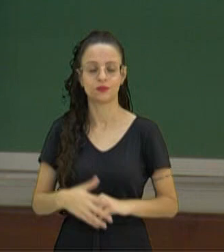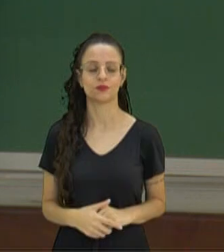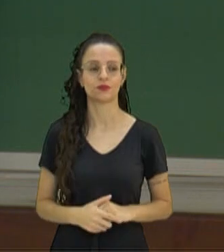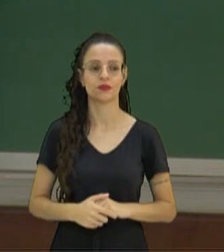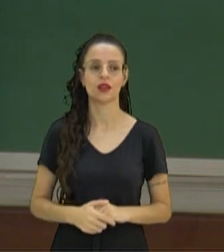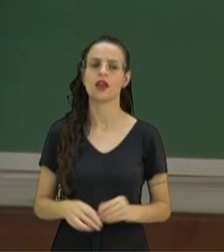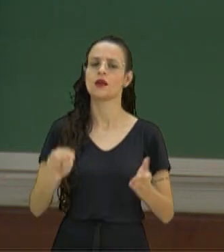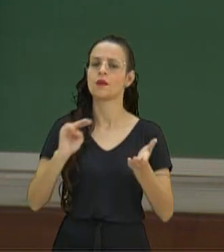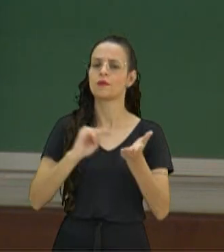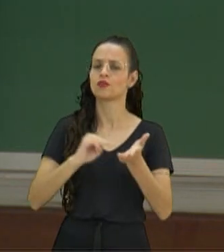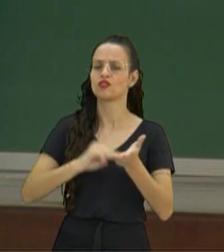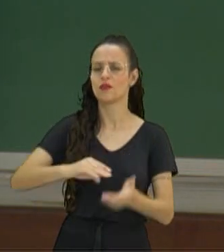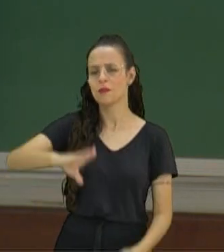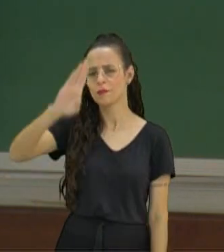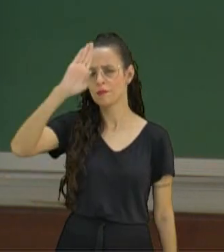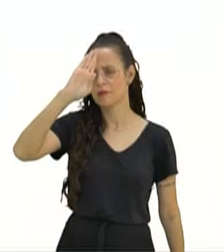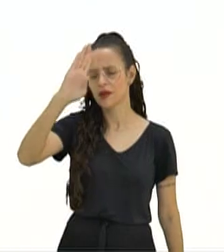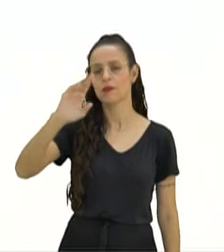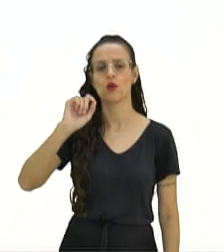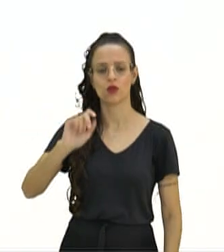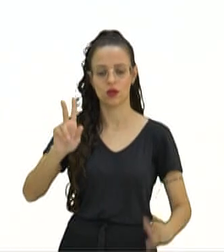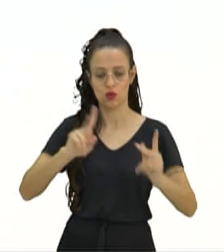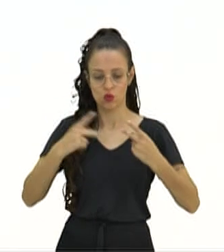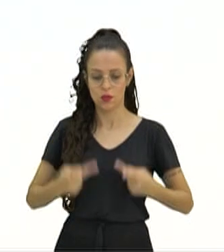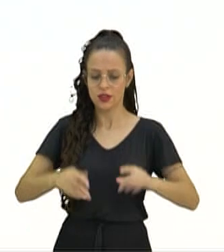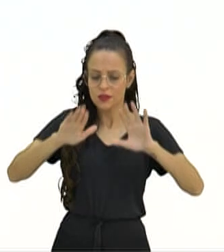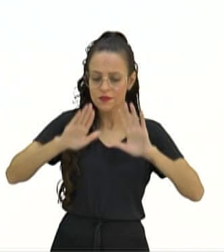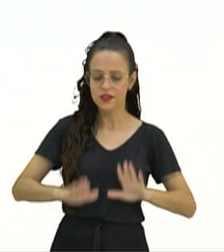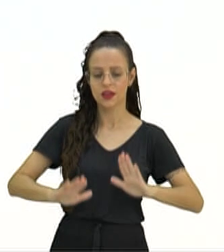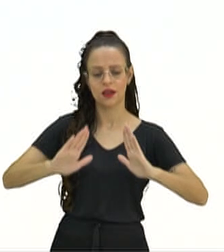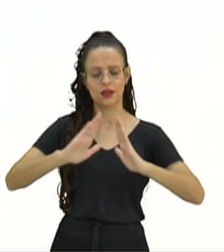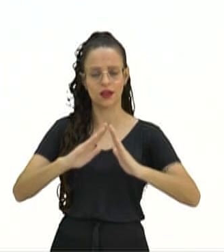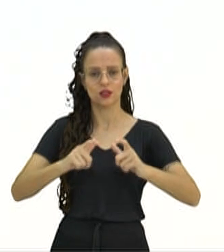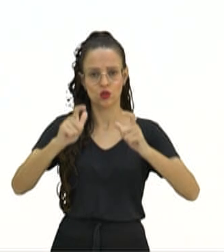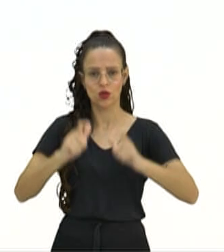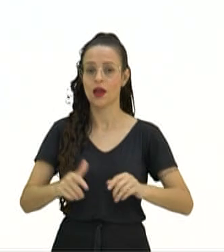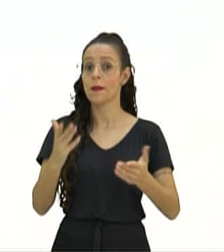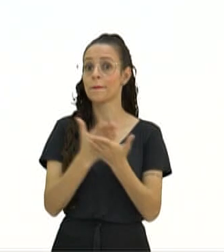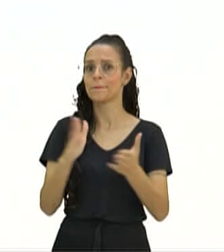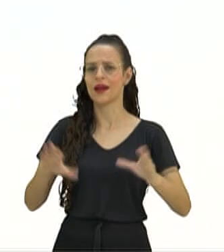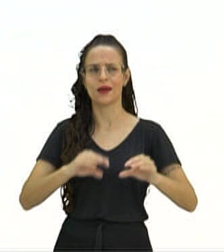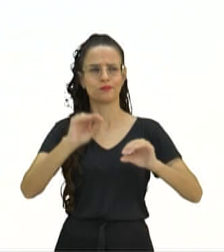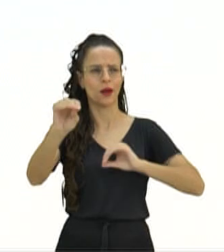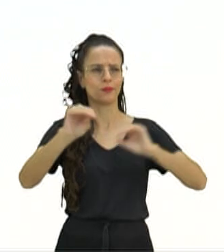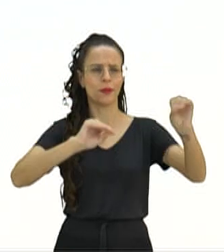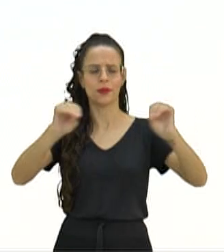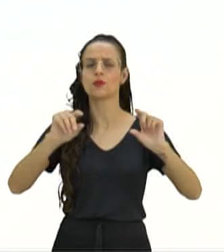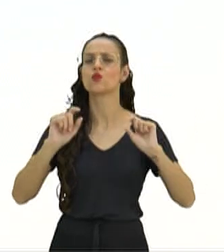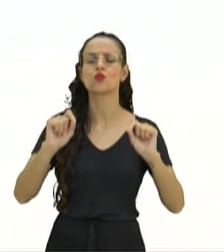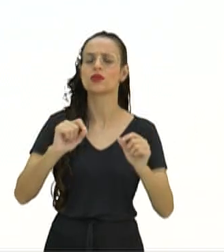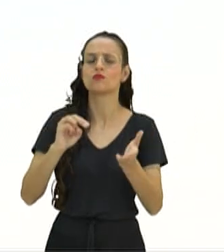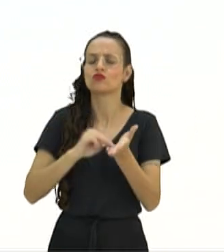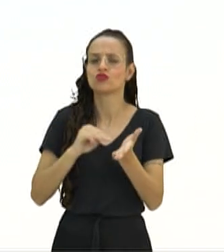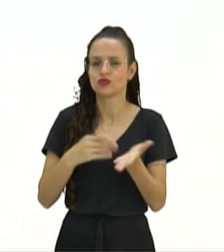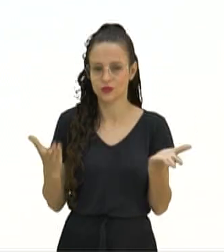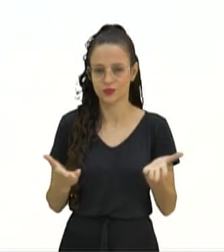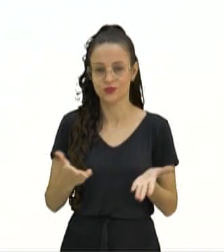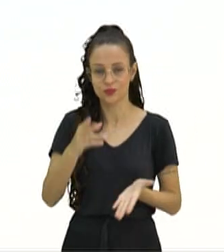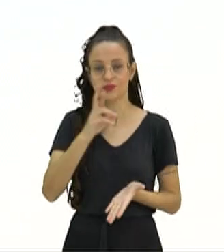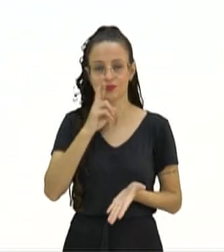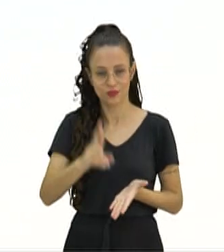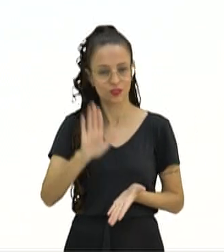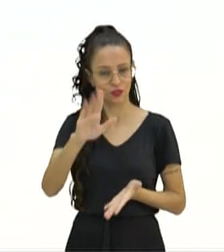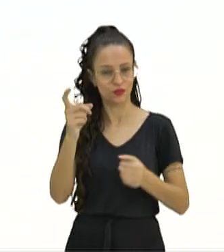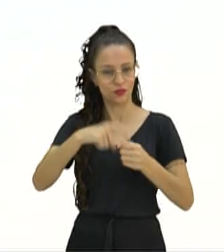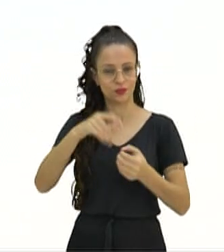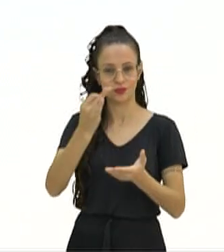o motivo principal que levou os humanos a fixarem moradia e deixarem de ser nômades, qual foi? Respondam e a gente já volta